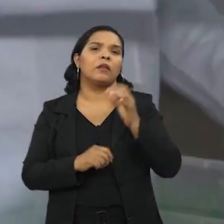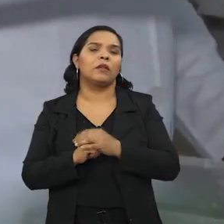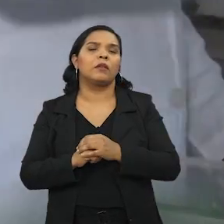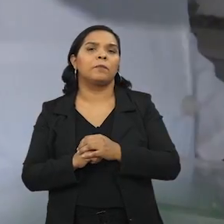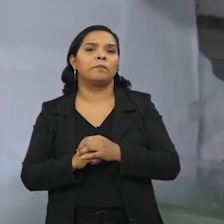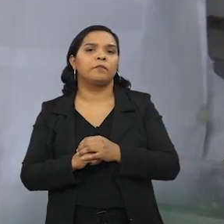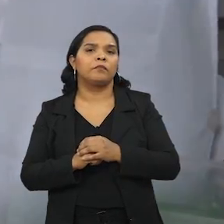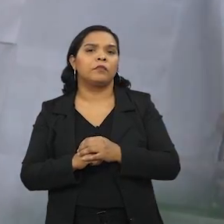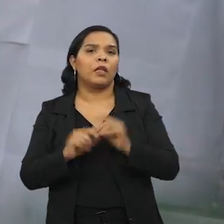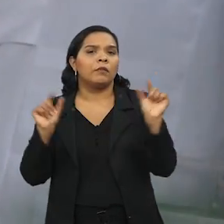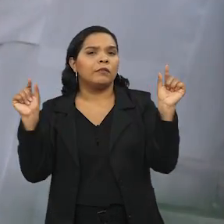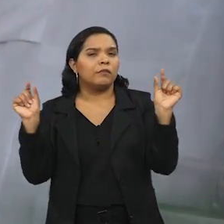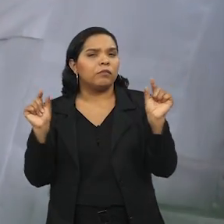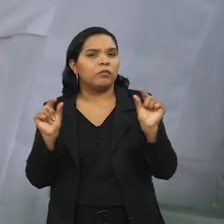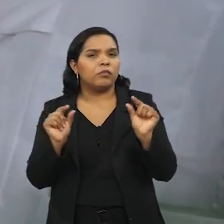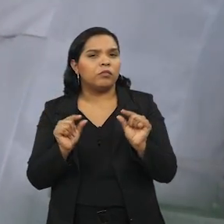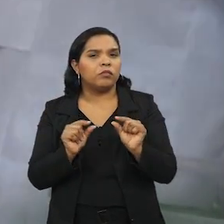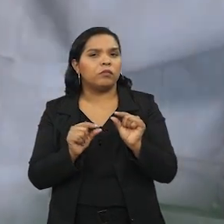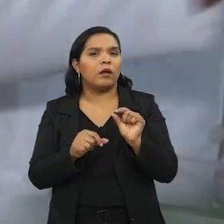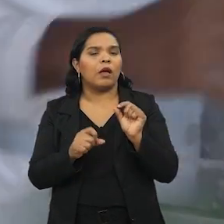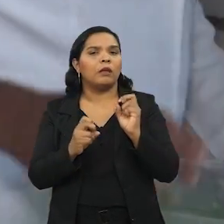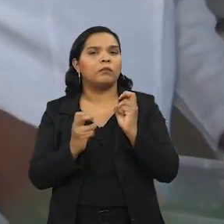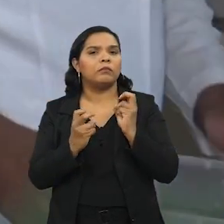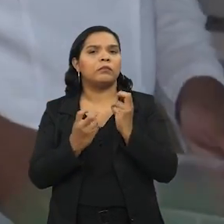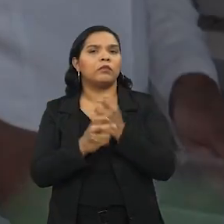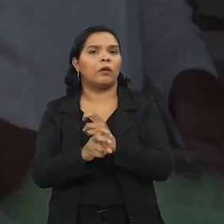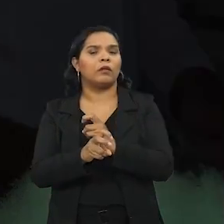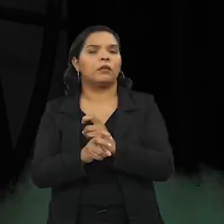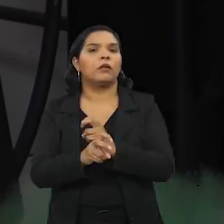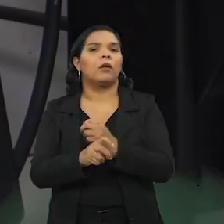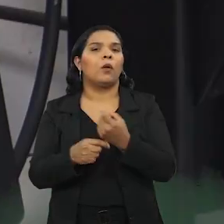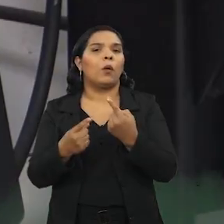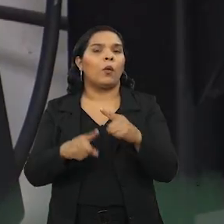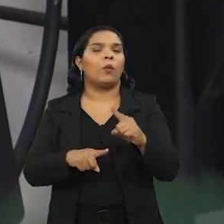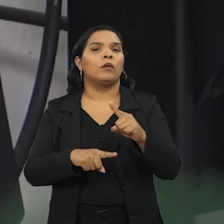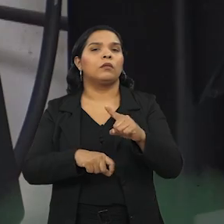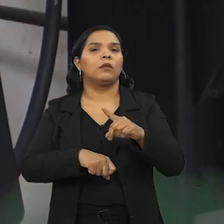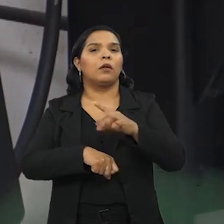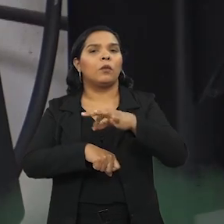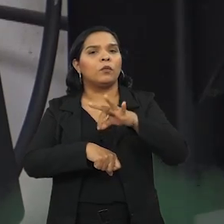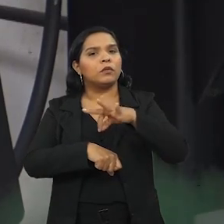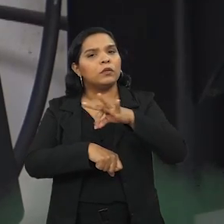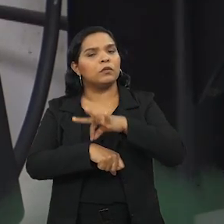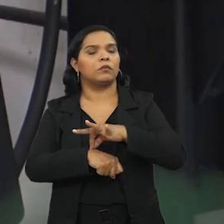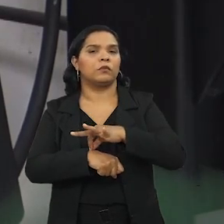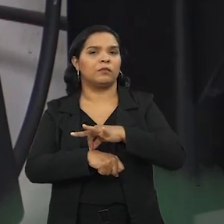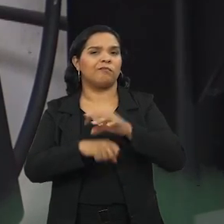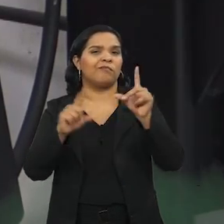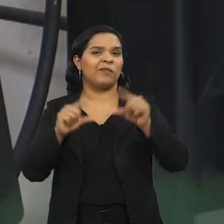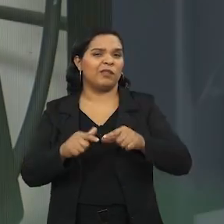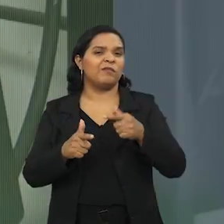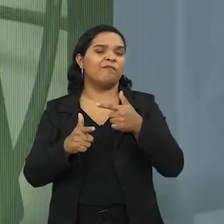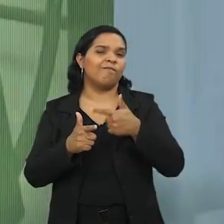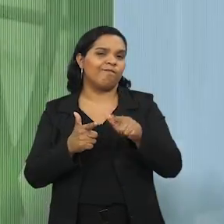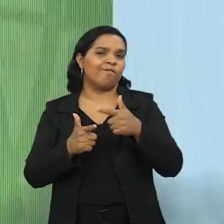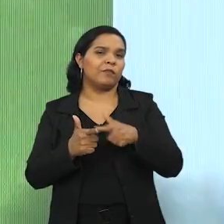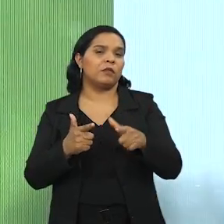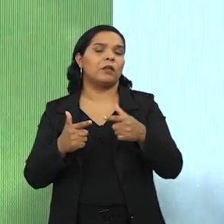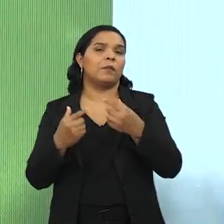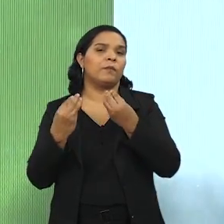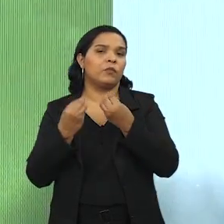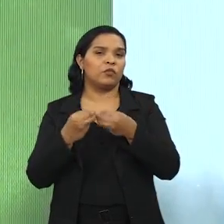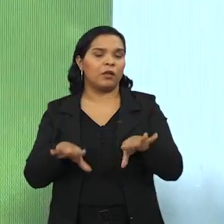alternativa, à toxicidade dos produtos sintéticos contra o Aedes aegypti, que ele fosse eficaz, que ele fosse menos